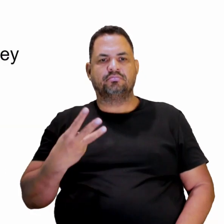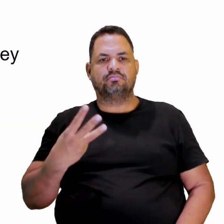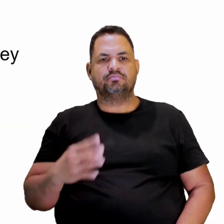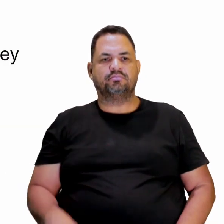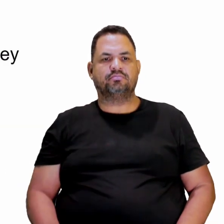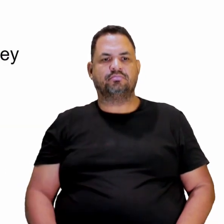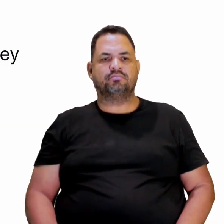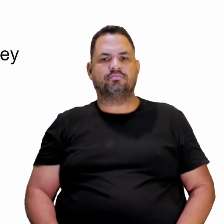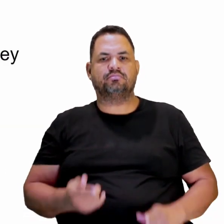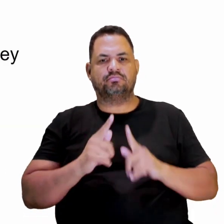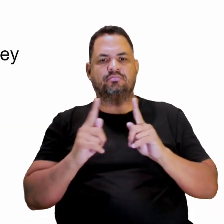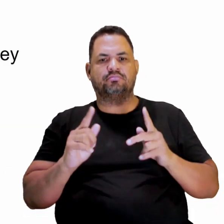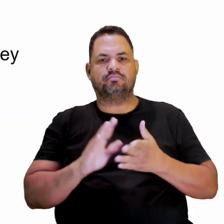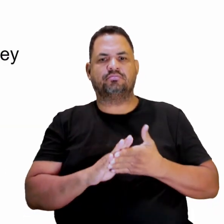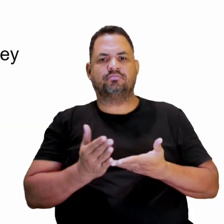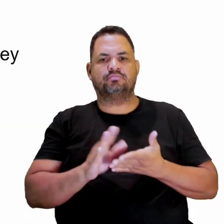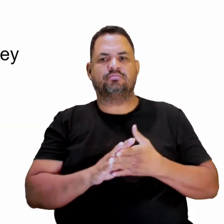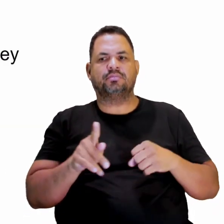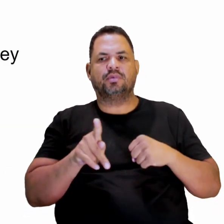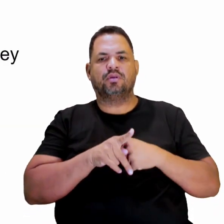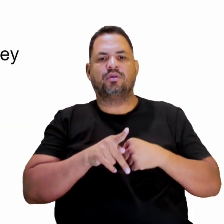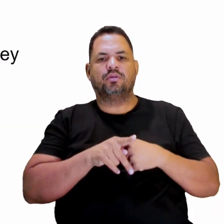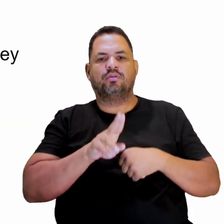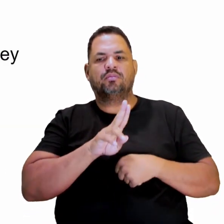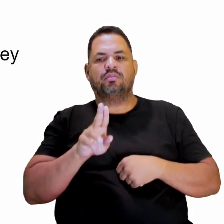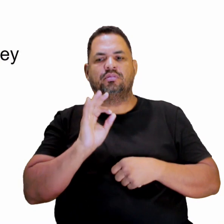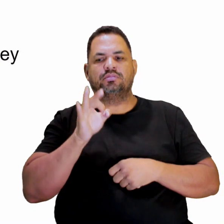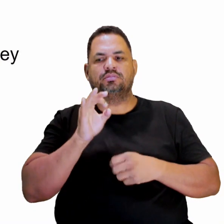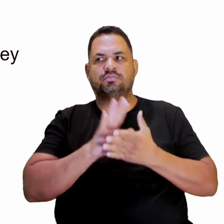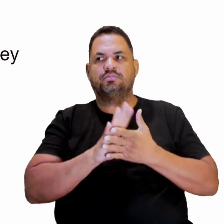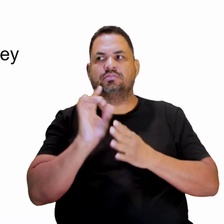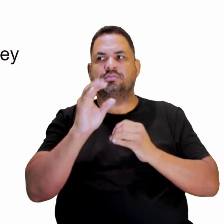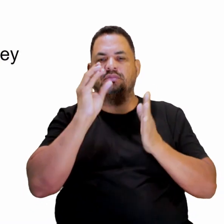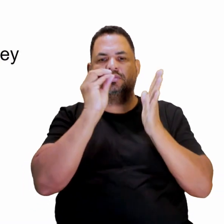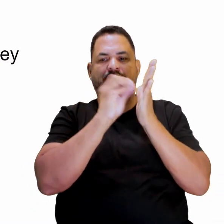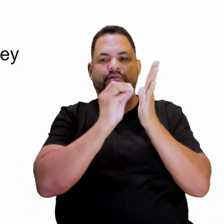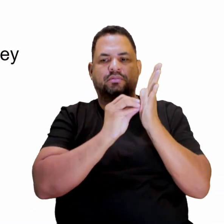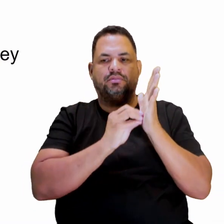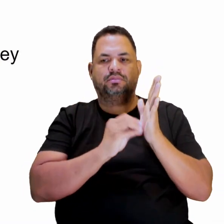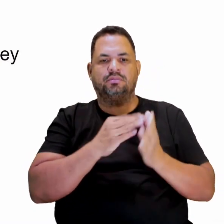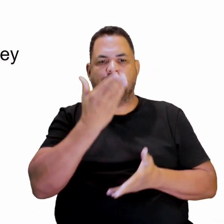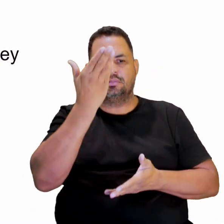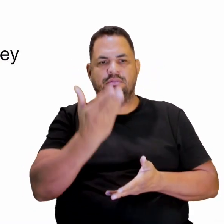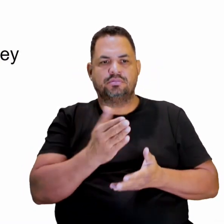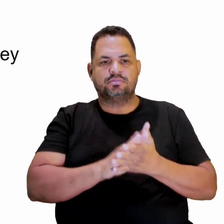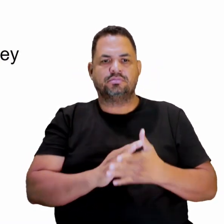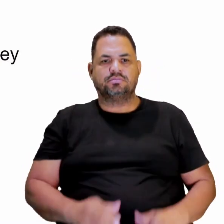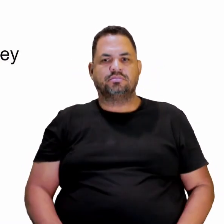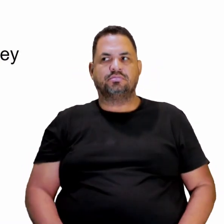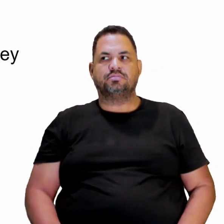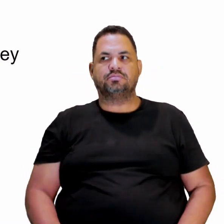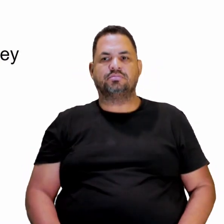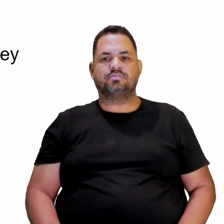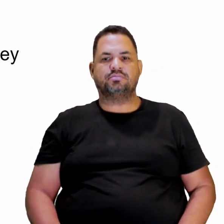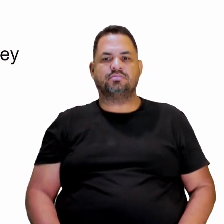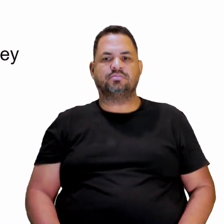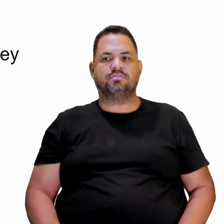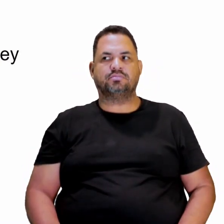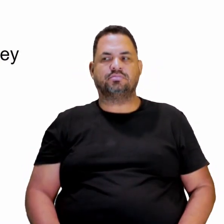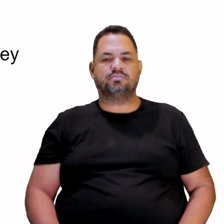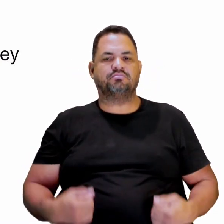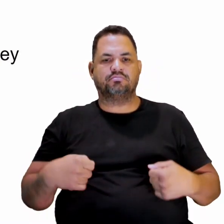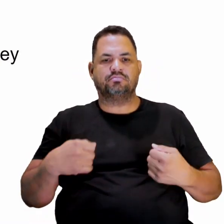que é de gramática agora. Você ia colocar um pronome relativo adequado em cada espaço ou deixar o espaço em branco sempre que possível. Não foi